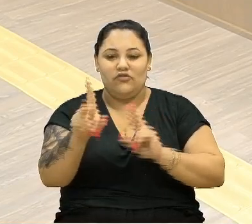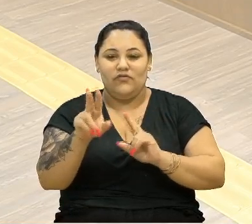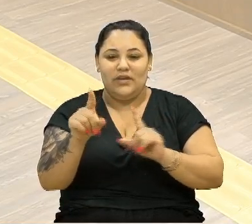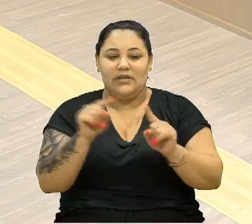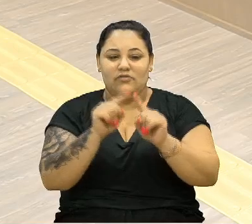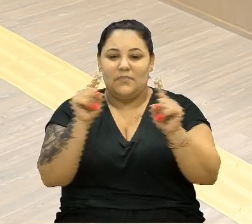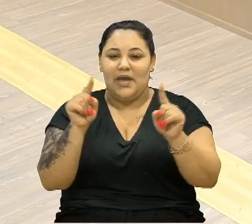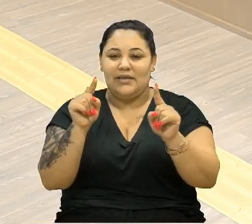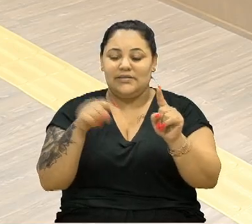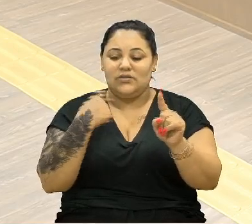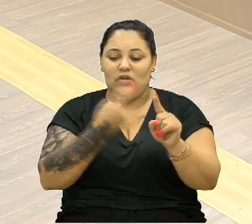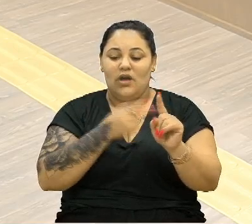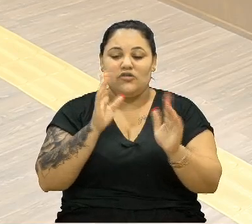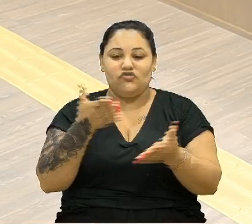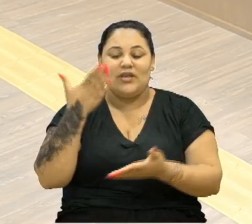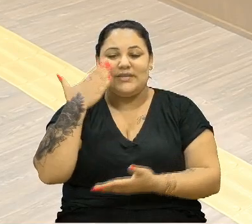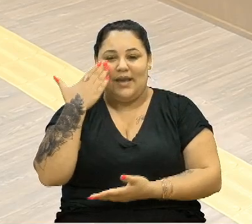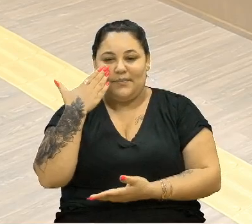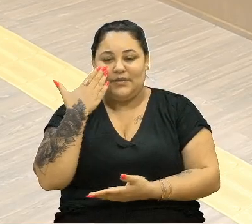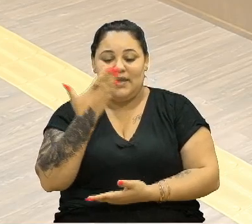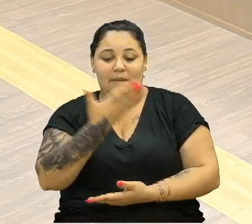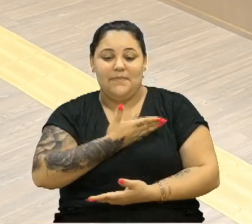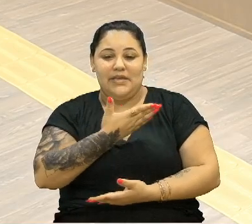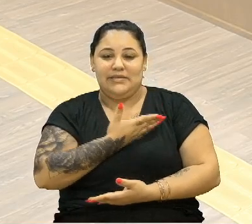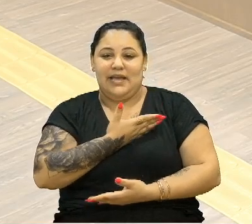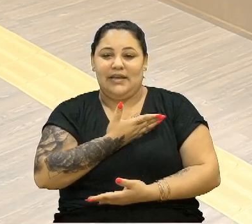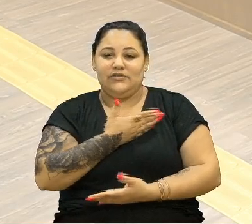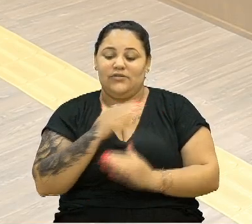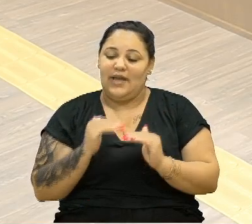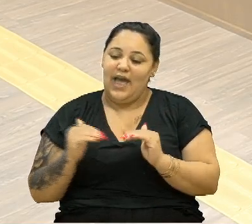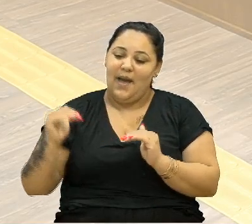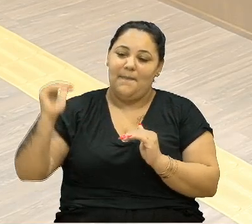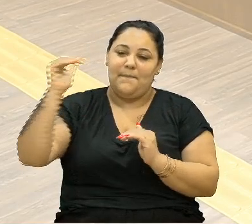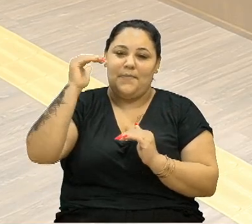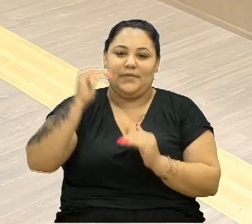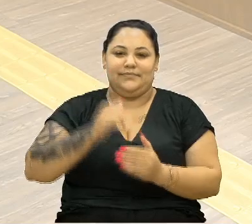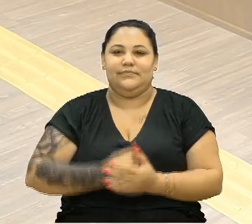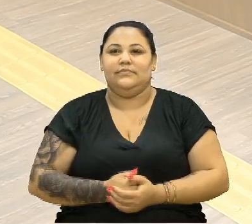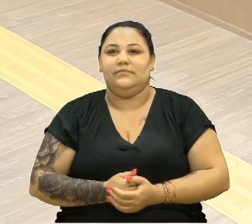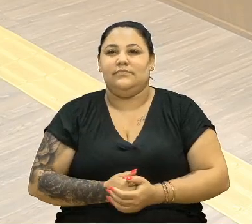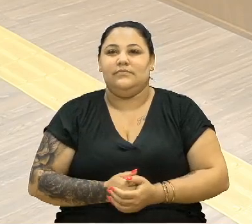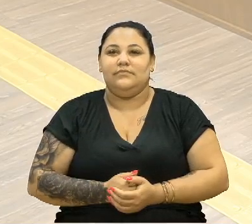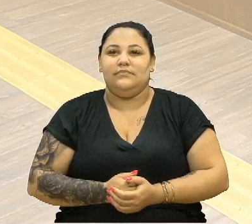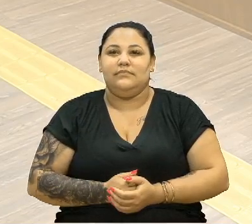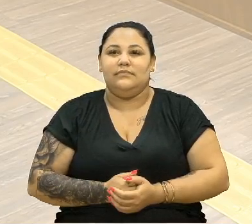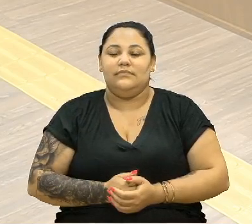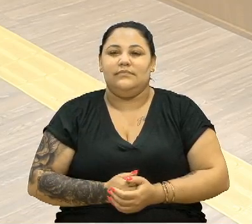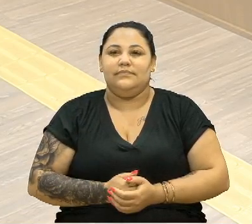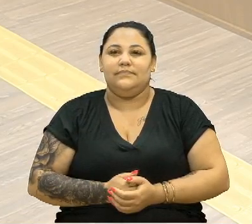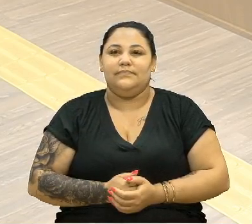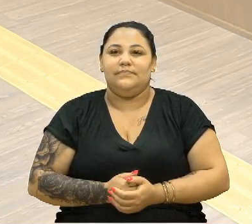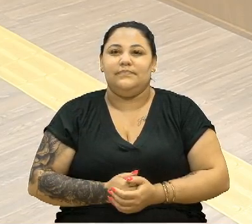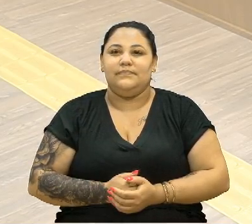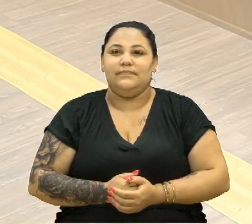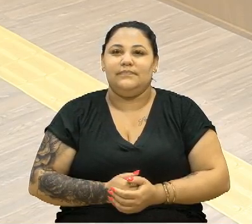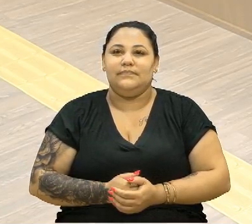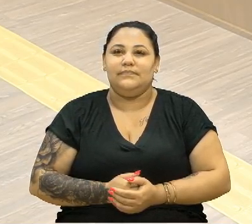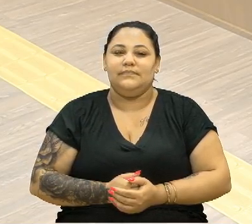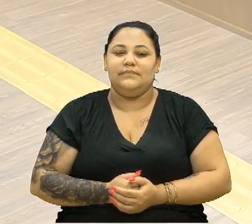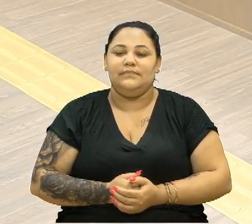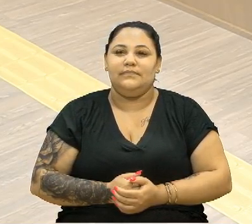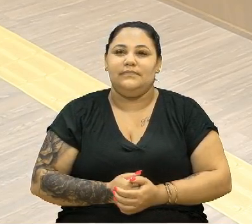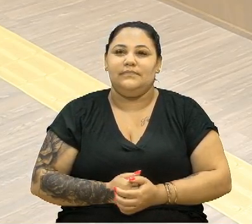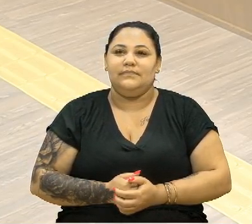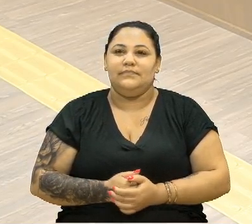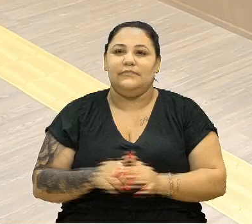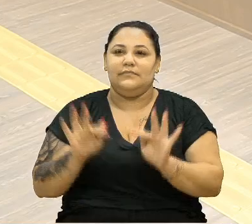sabe, né, que a amizade fica acima de todas as situações da Casa Legislativa aqui. Encerrado